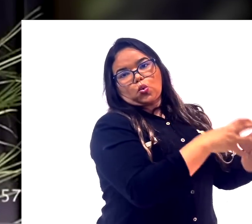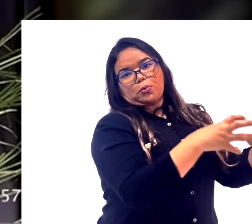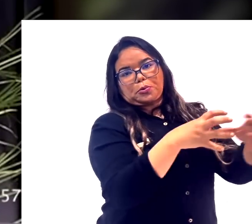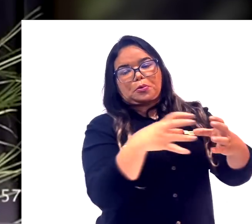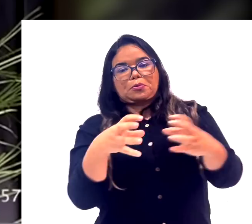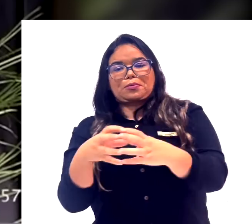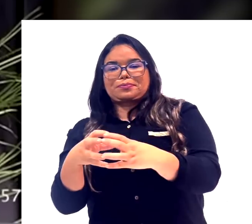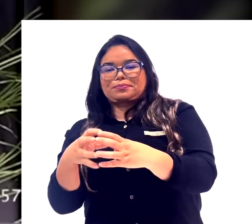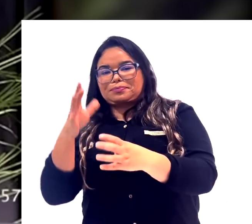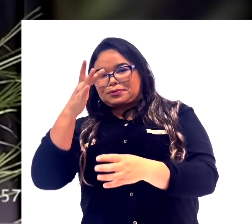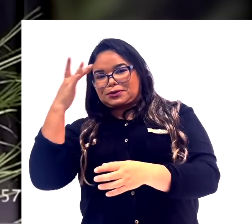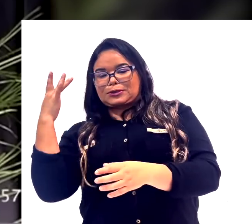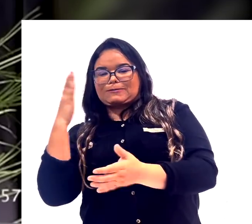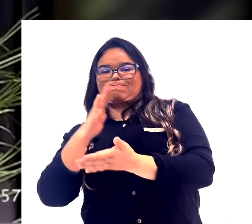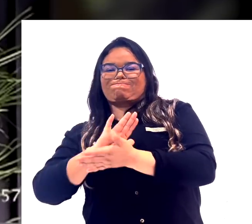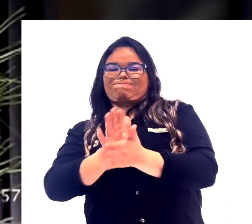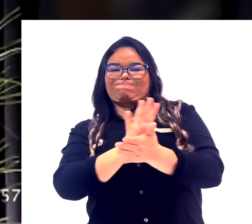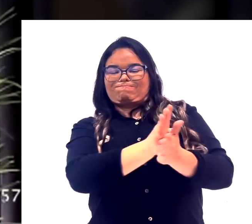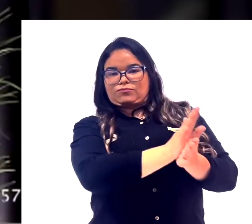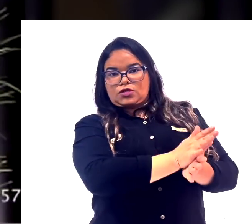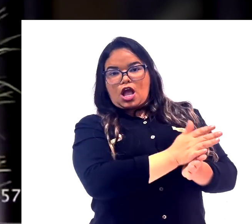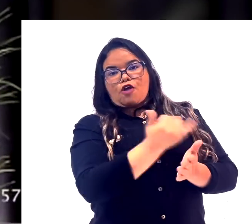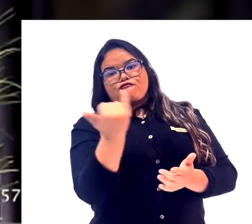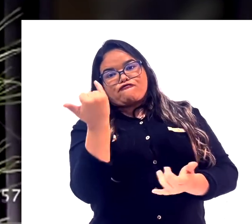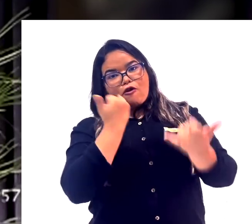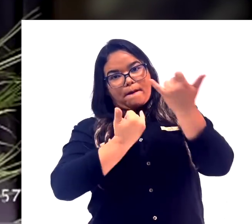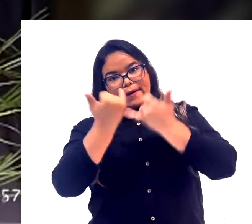Então, toda a informação que nós temos é de segunda mão.